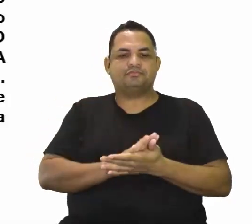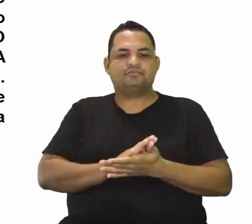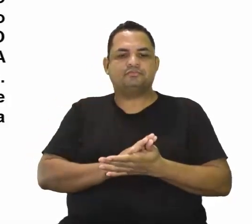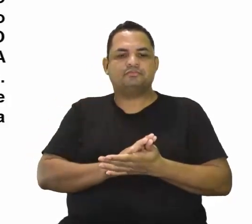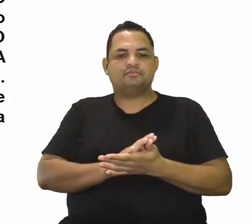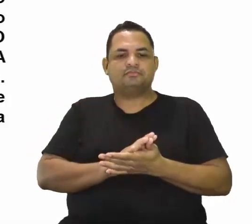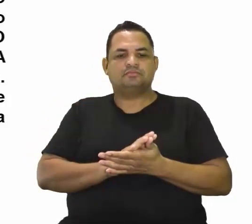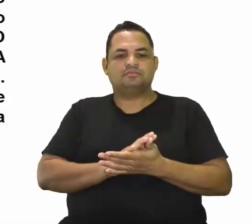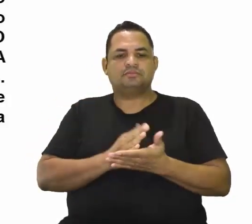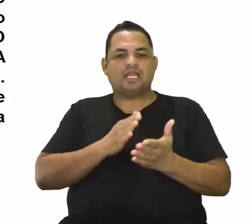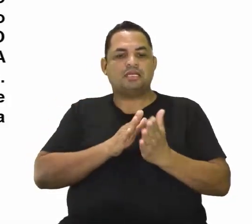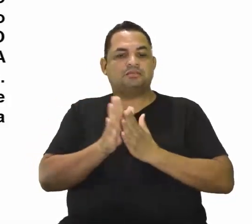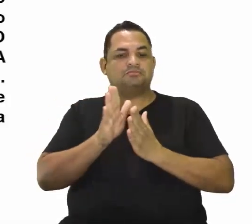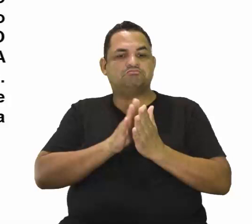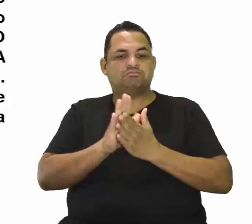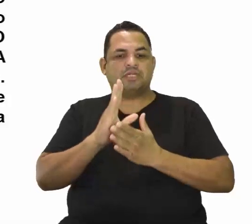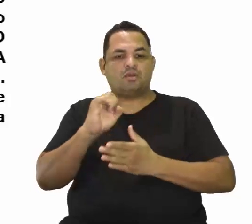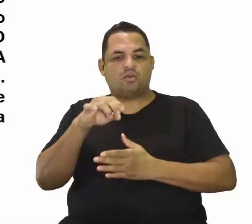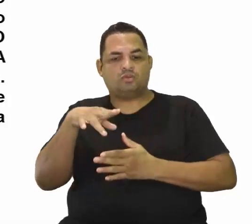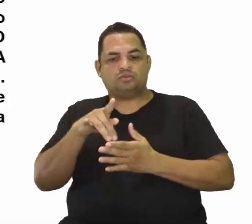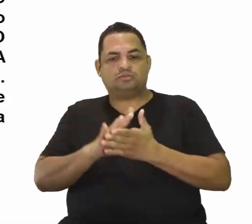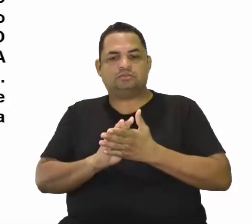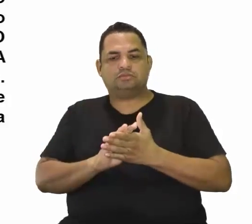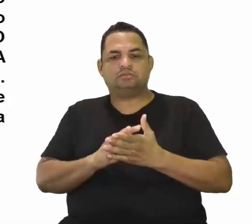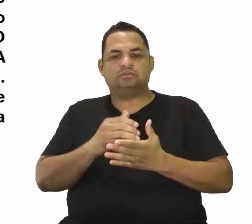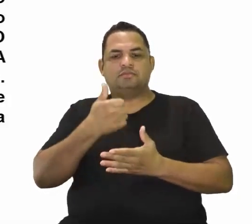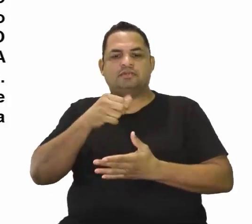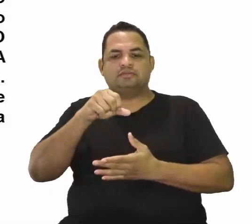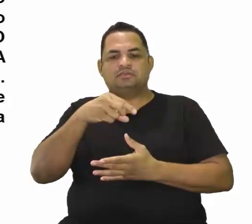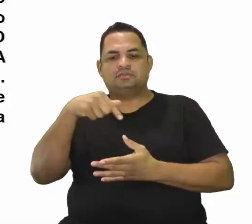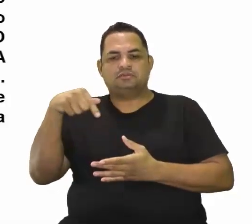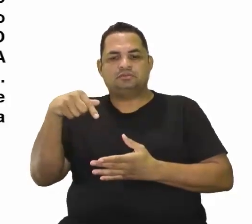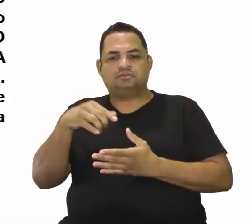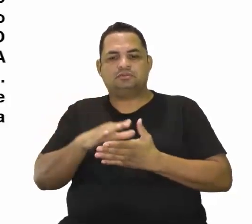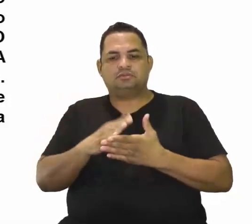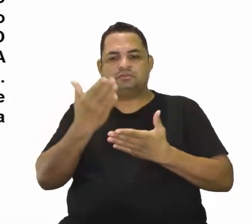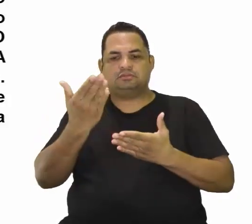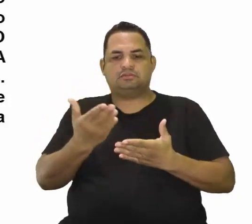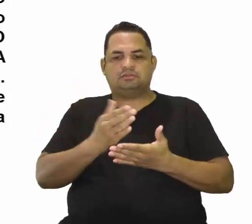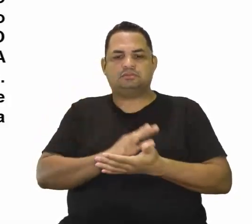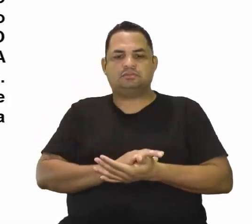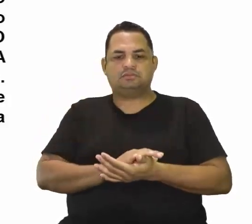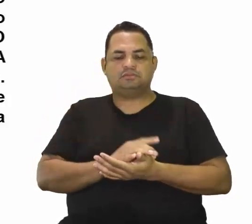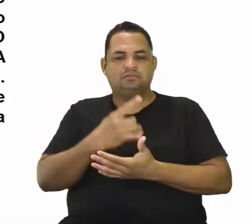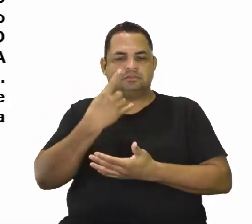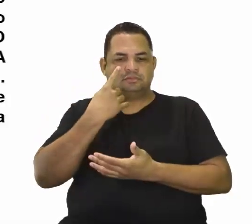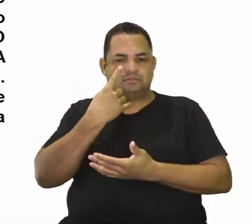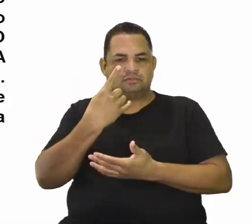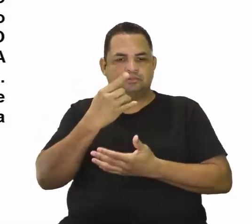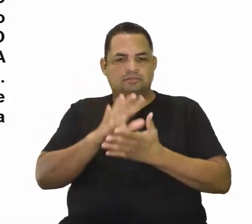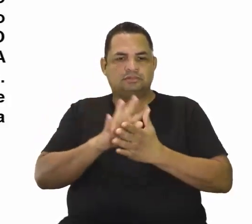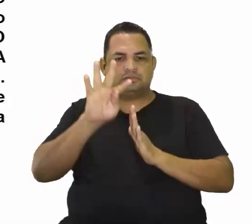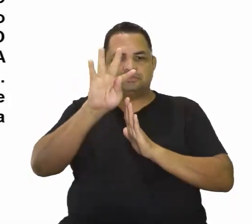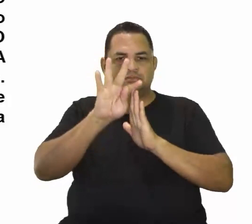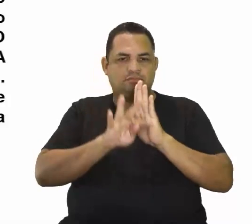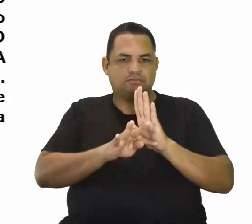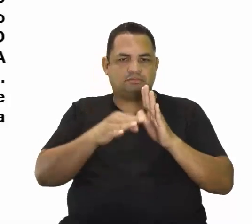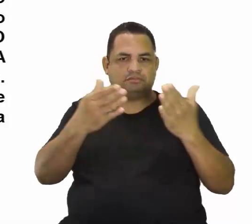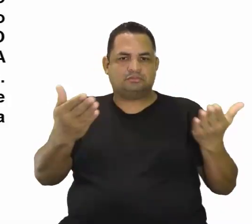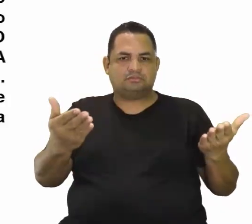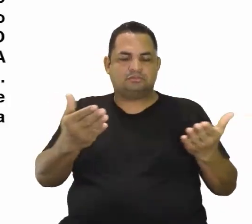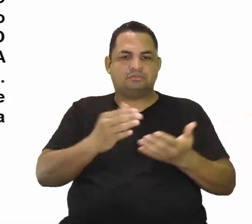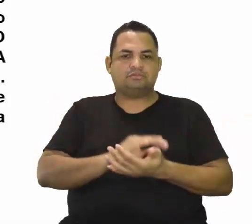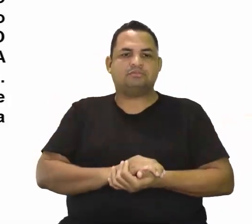produtora, a editora da USP, em 1977 foi publicado isso. Observe que é só um texto, é só um